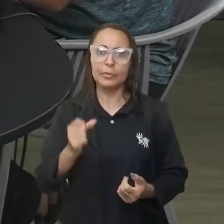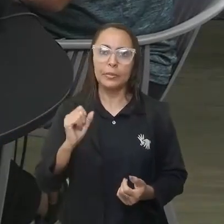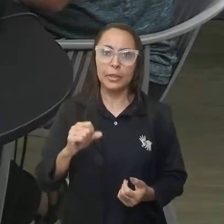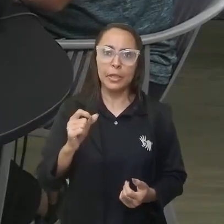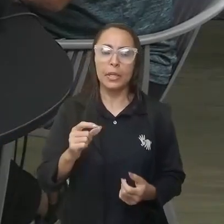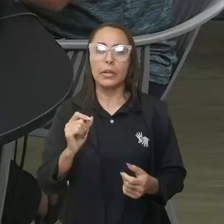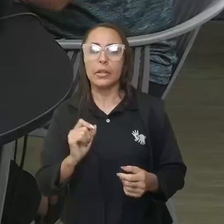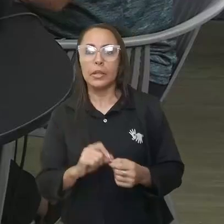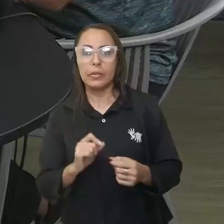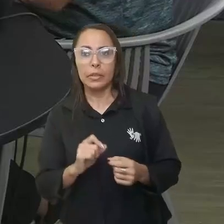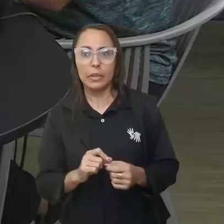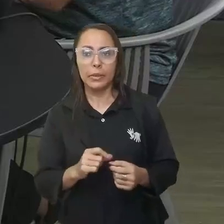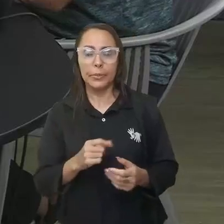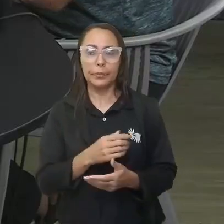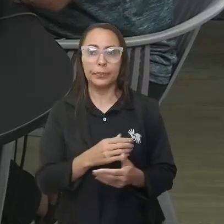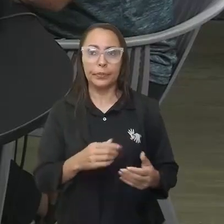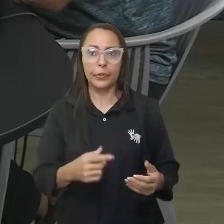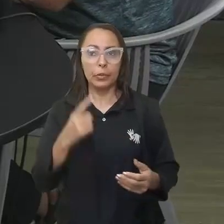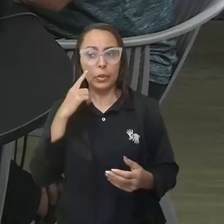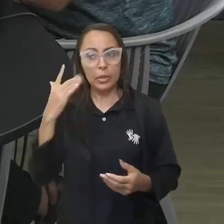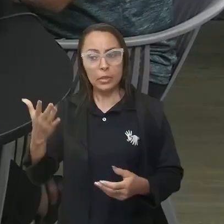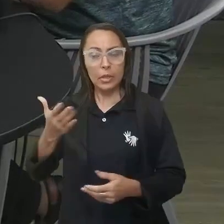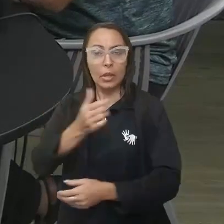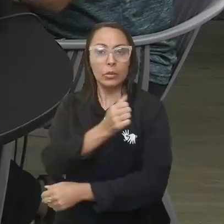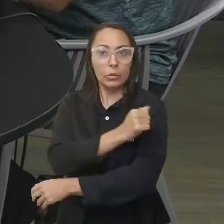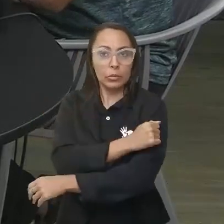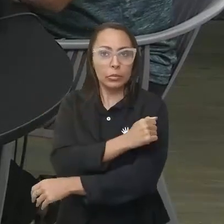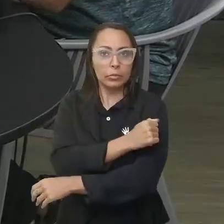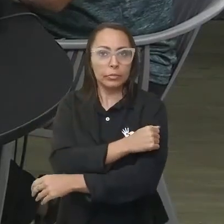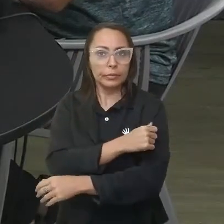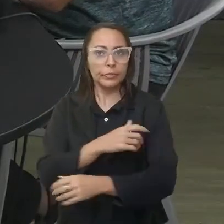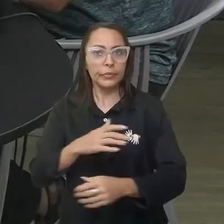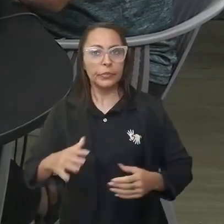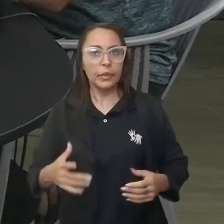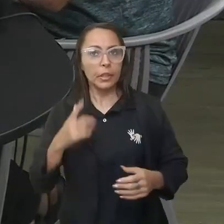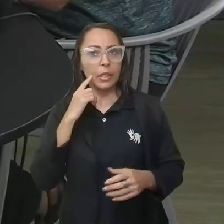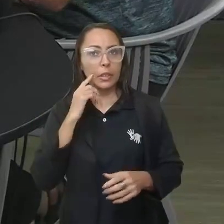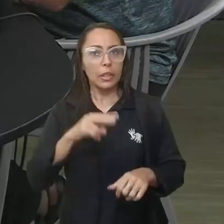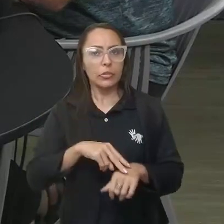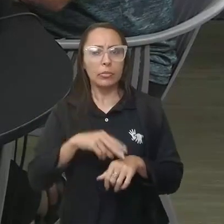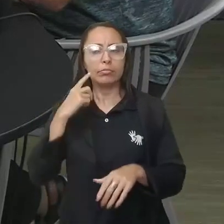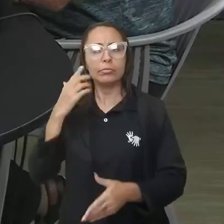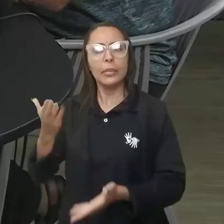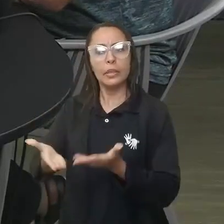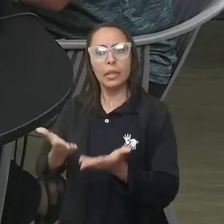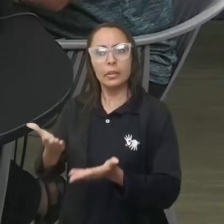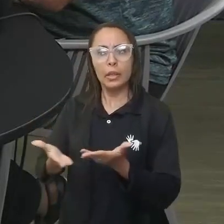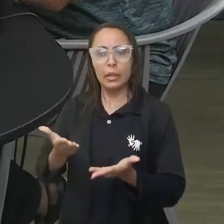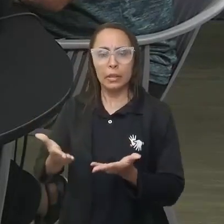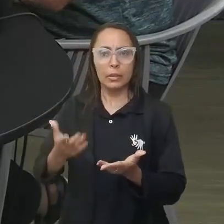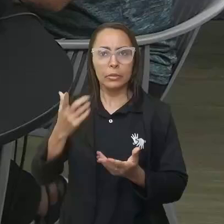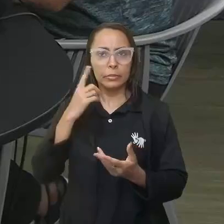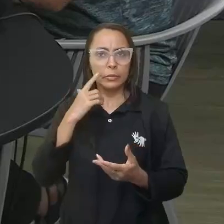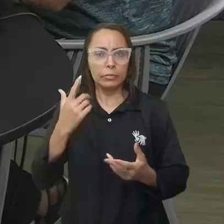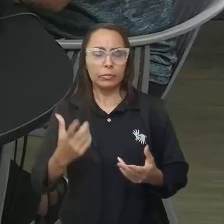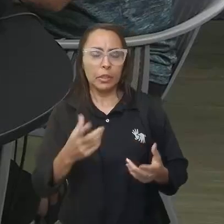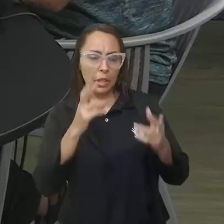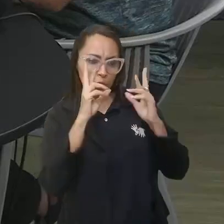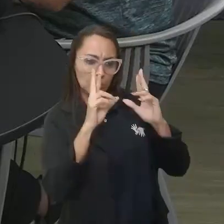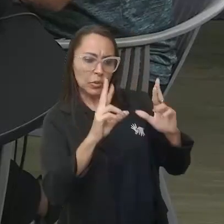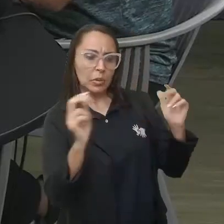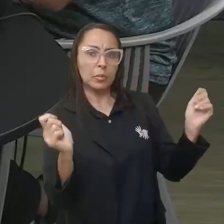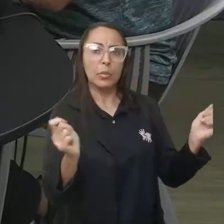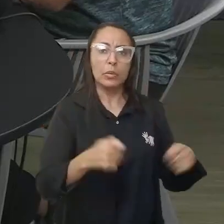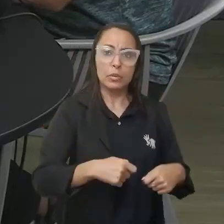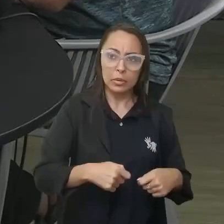com que esse alunado fique e seja bem tratado, tenha a